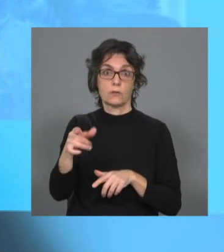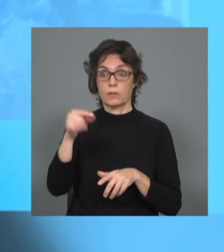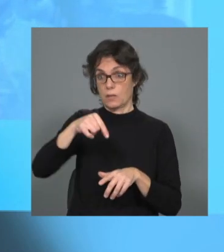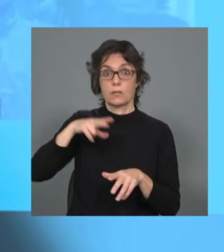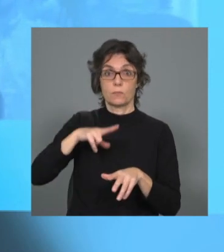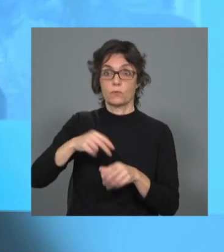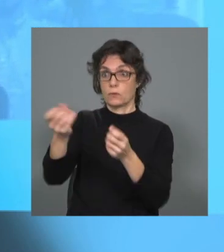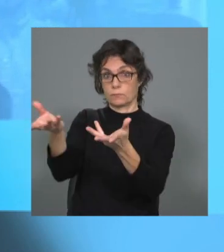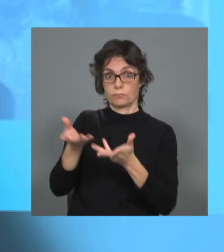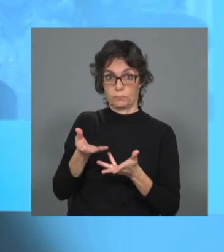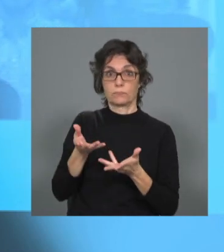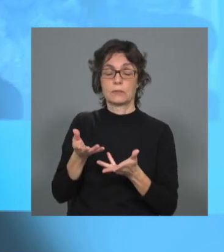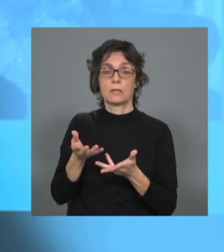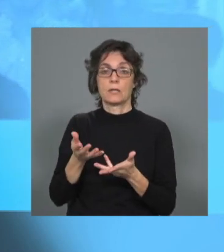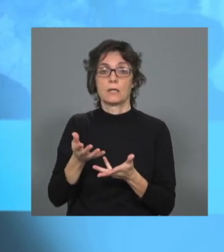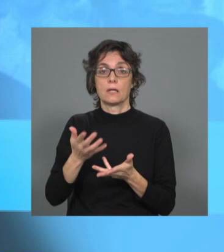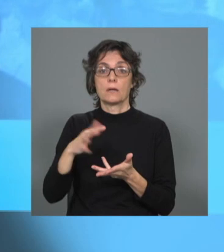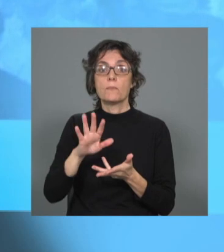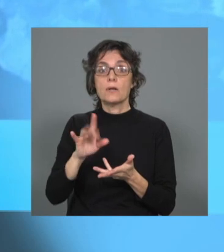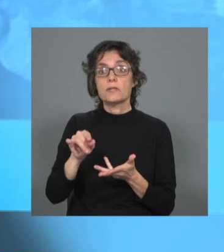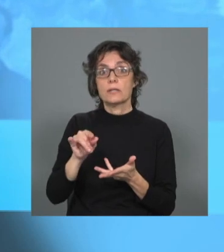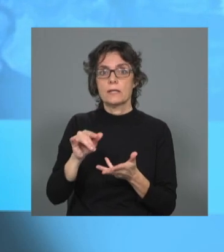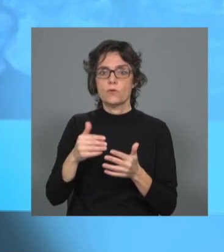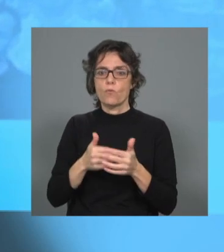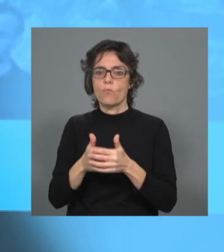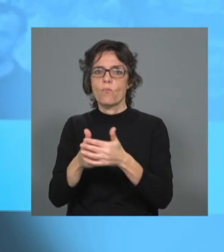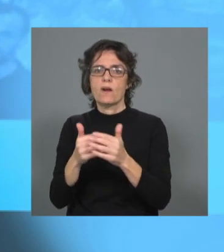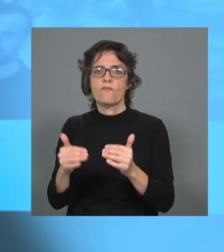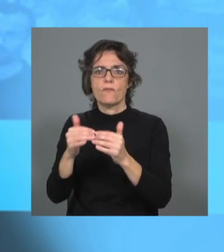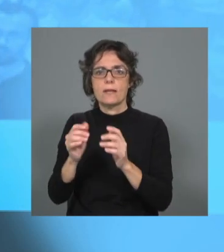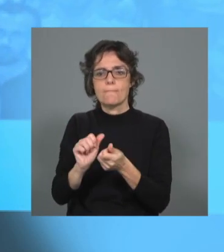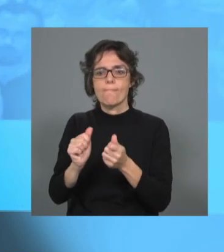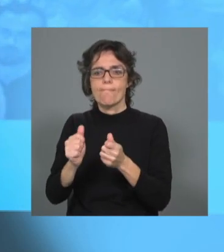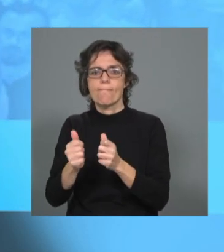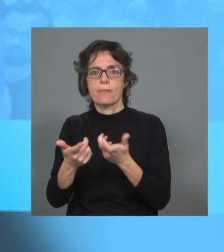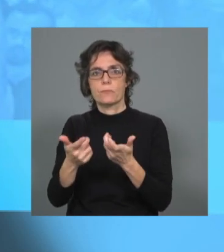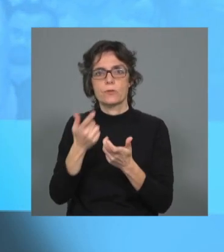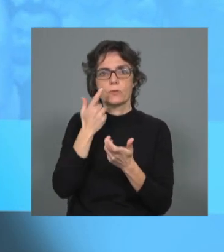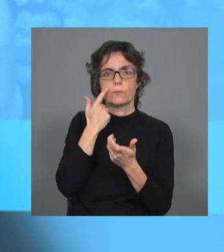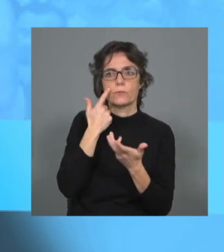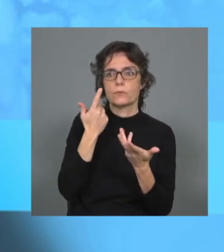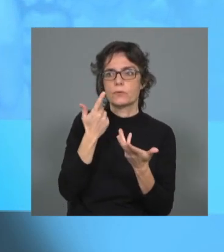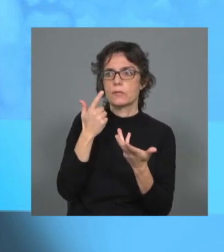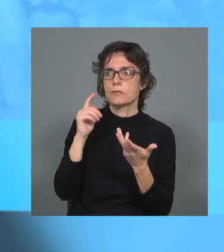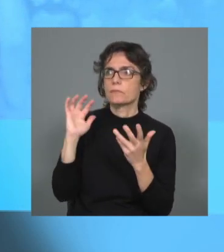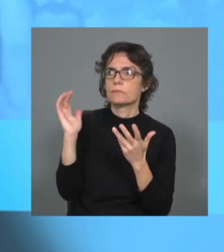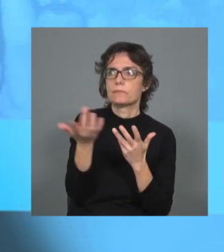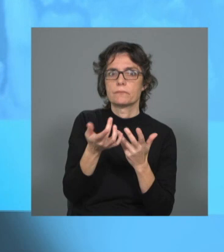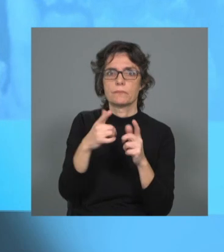foram acolhidos no nosso país, mas que estão ainda num processo de adaptação, de conhecimento da